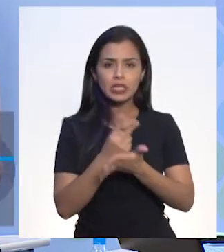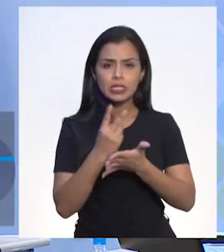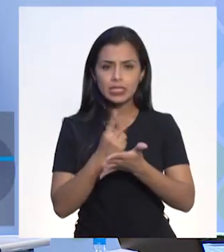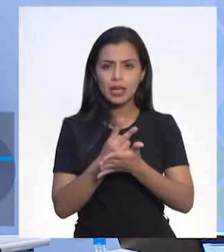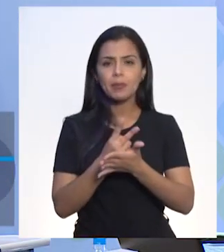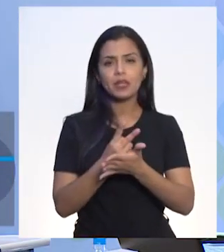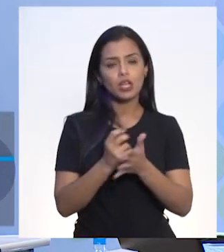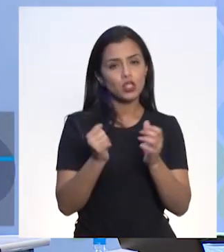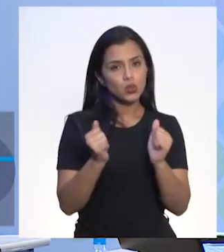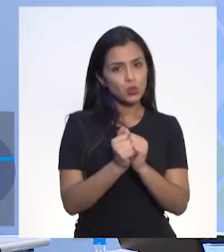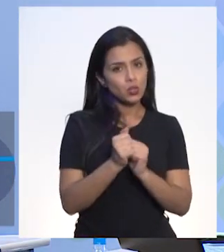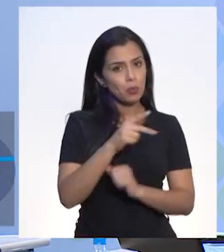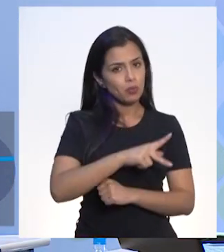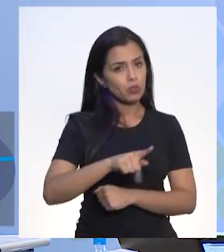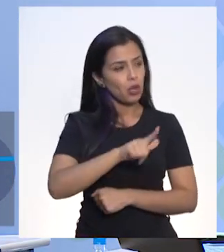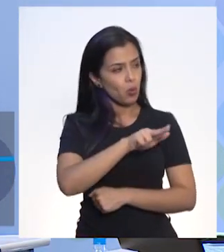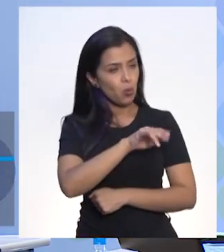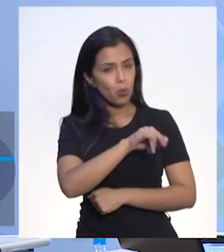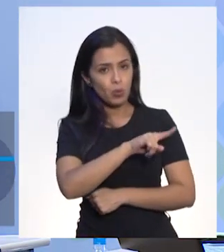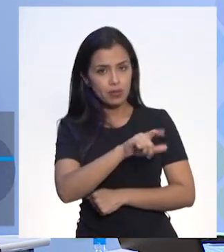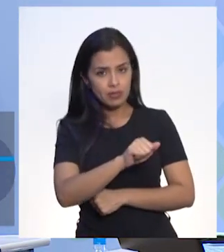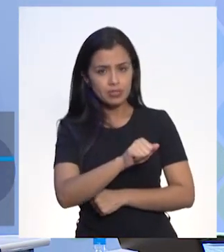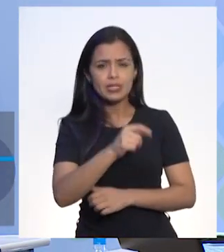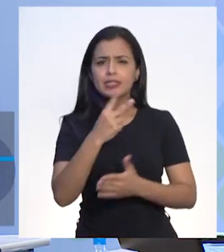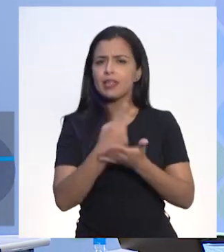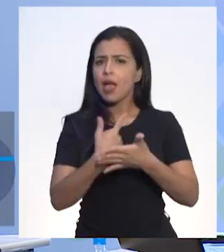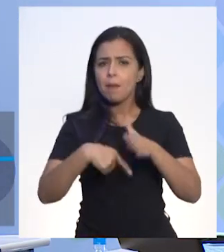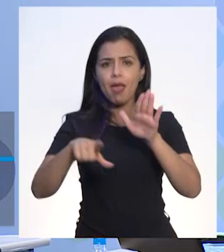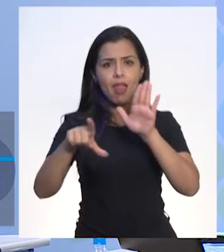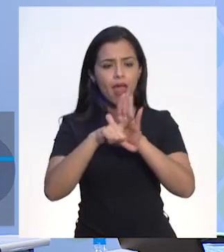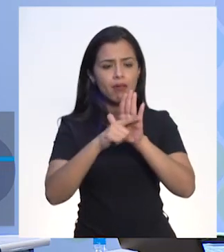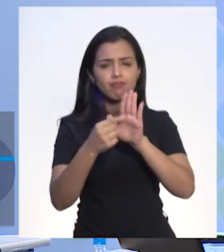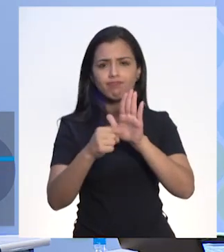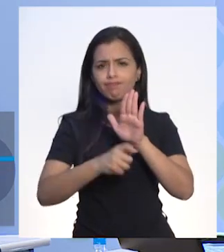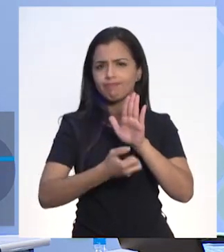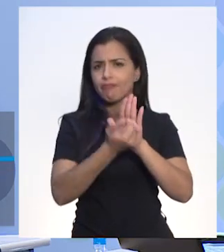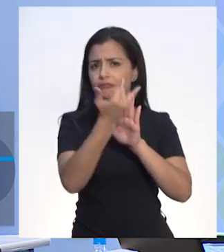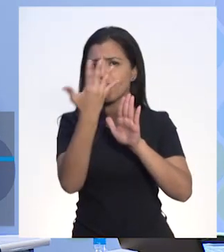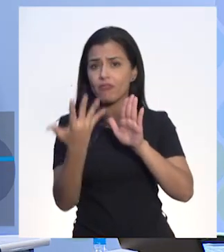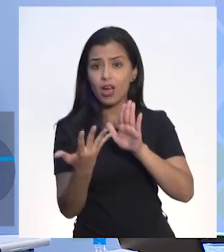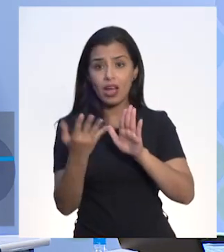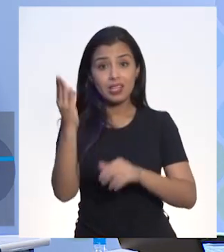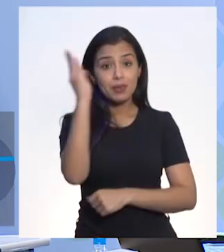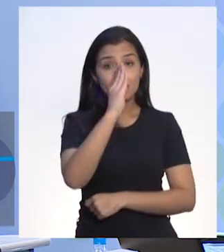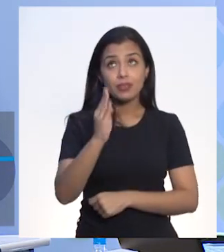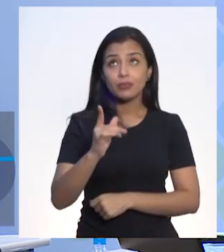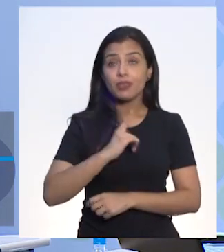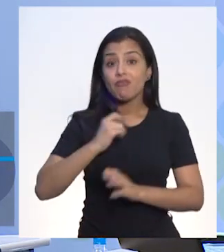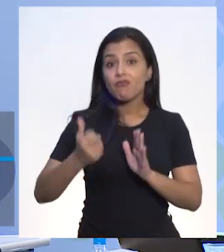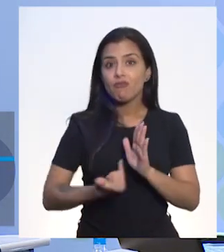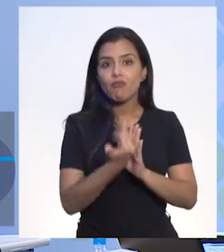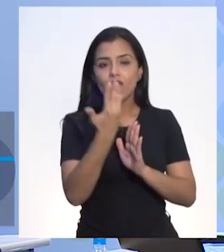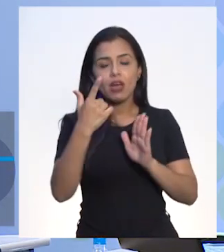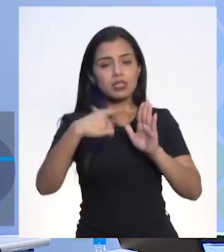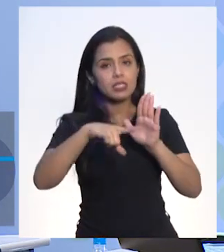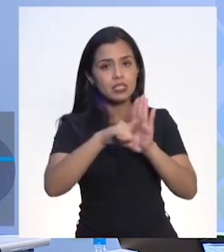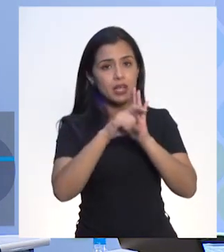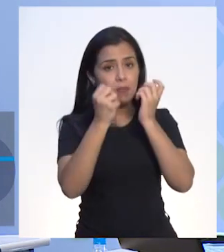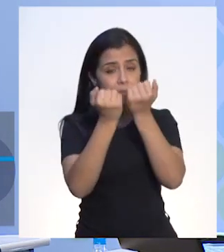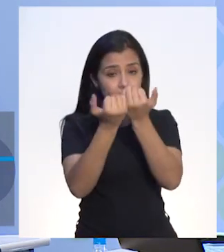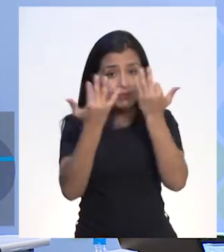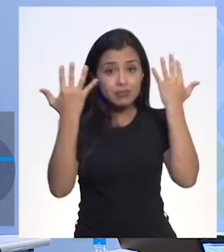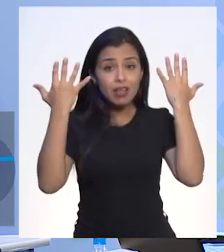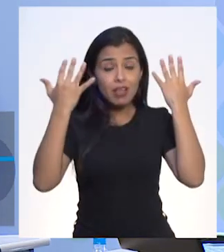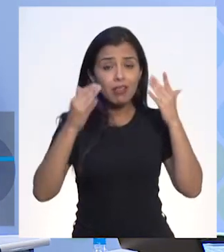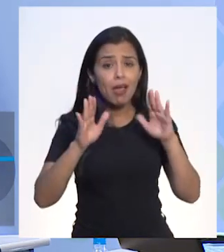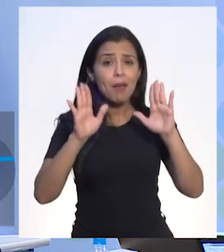professora Luísa, a gente tem inúmeras leis aí ambientais. O Brasil é o país que mais tem leis ambientais, é um exemplo para o mundo,